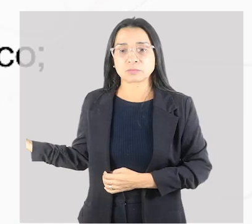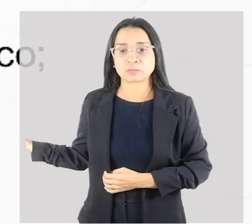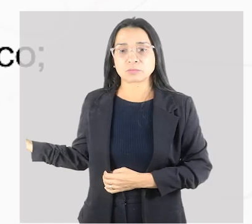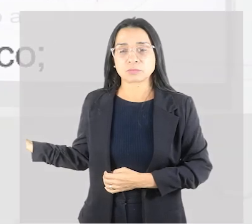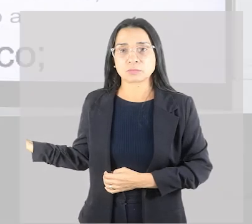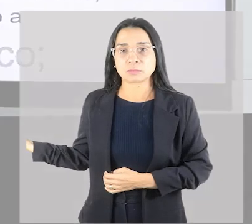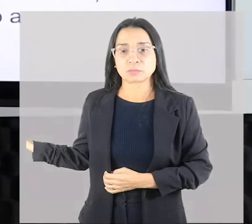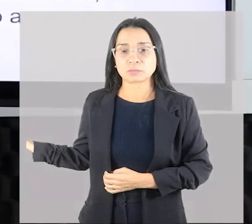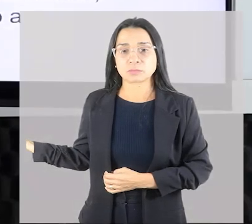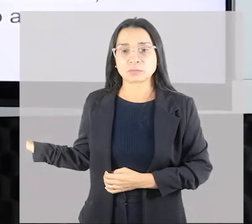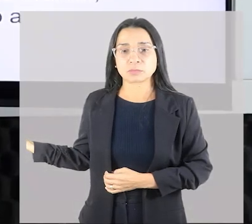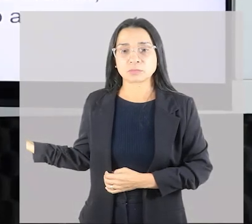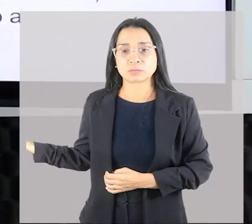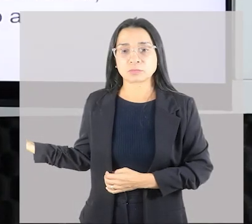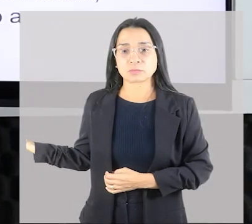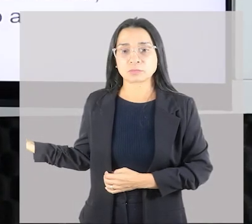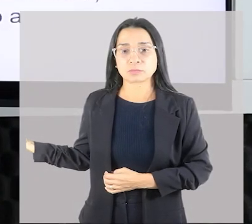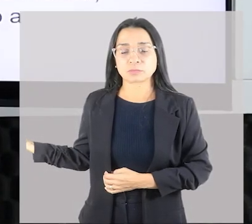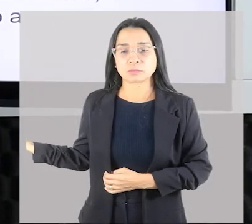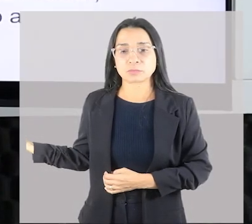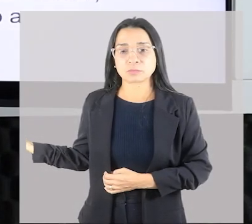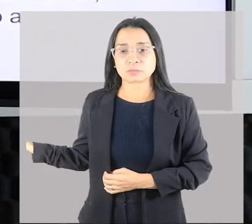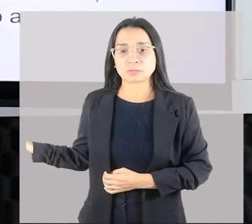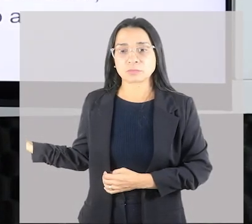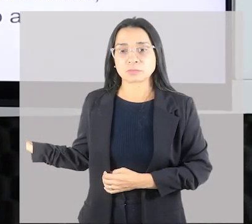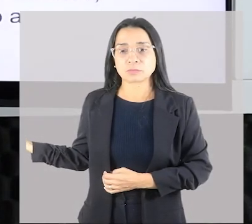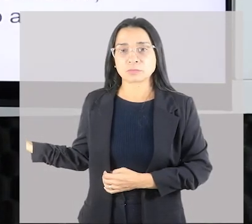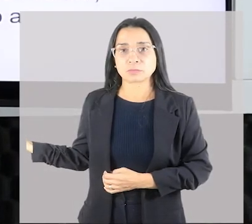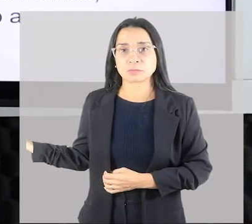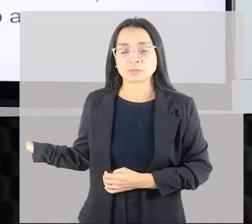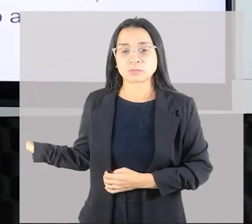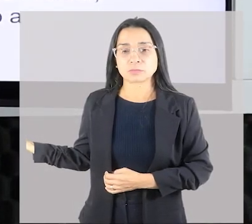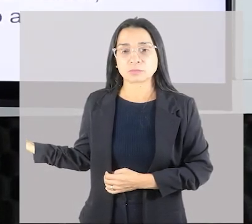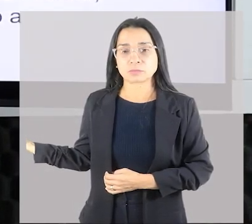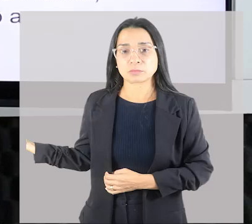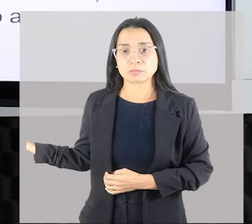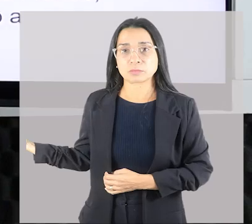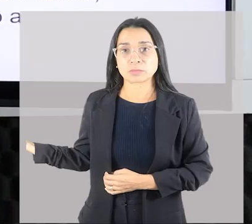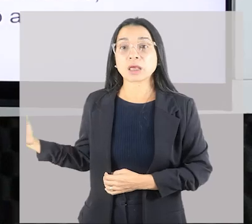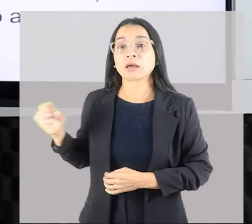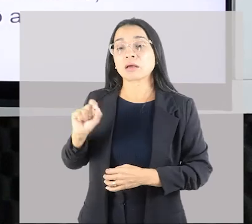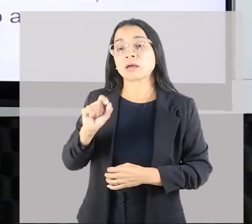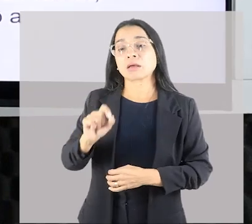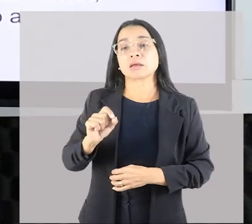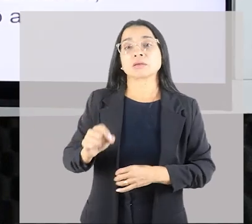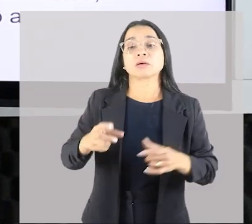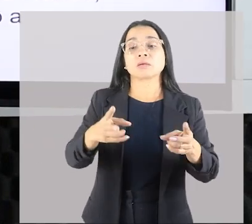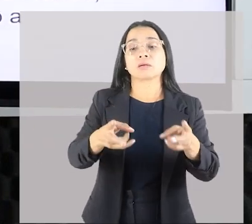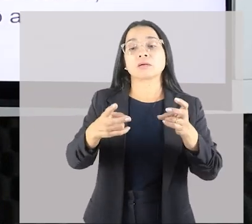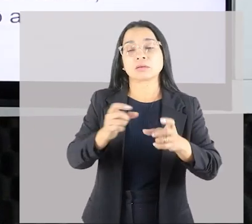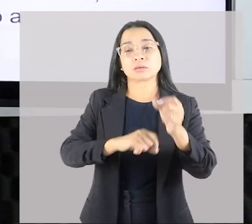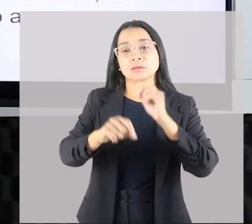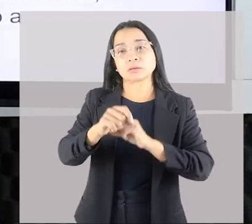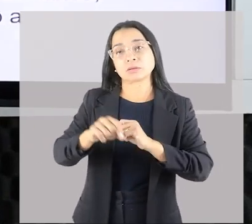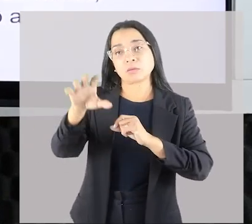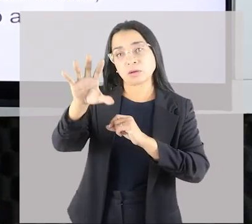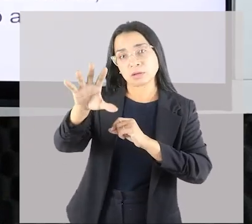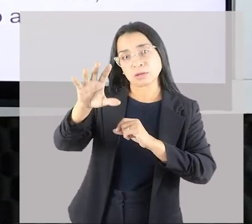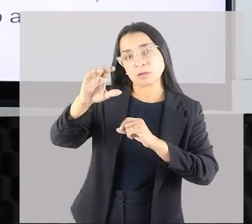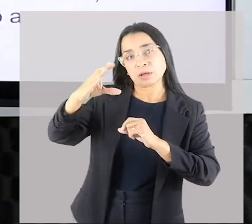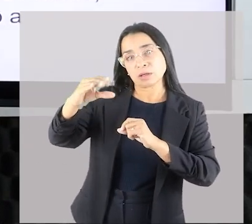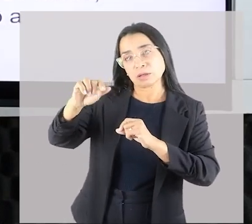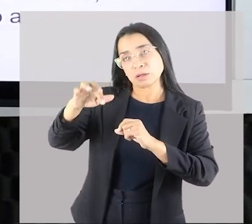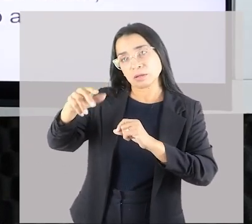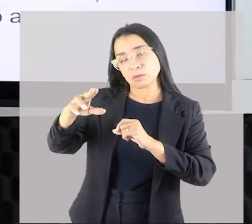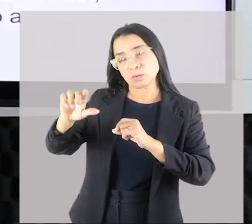idioma próprio, que é o idioma catalão. Também alegam que foram perseguidos na ditadura de Franco. E aí um ponto que chama a atenção, a região da Catalunha.